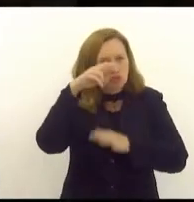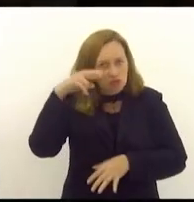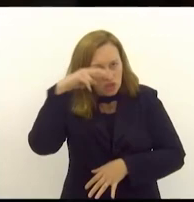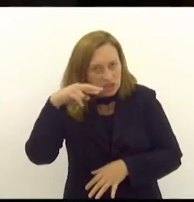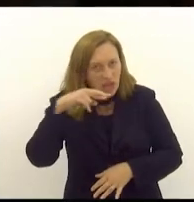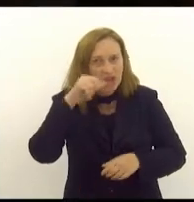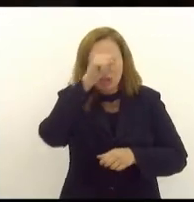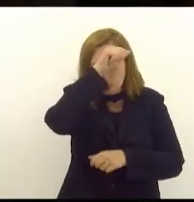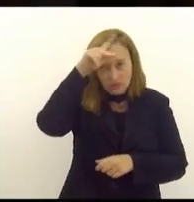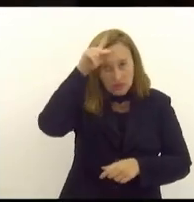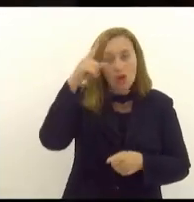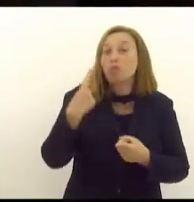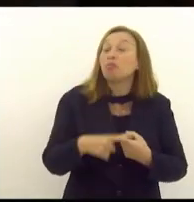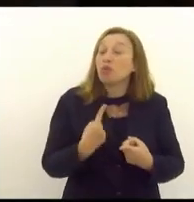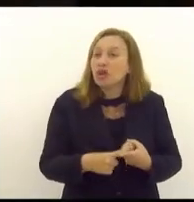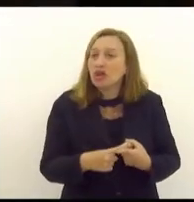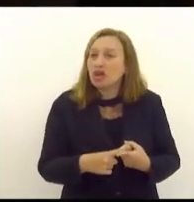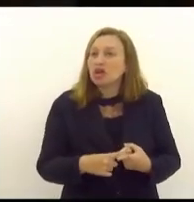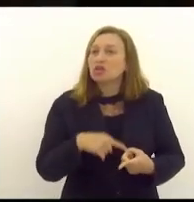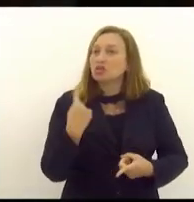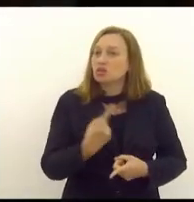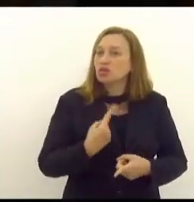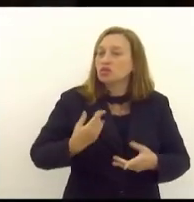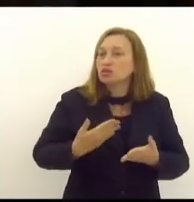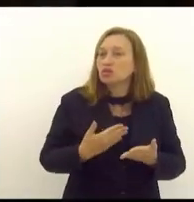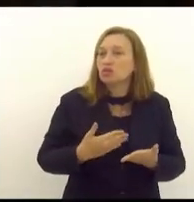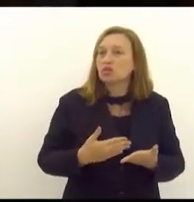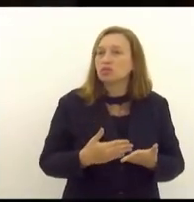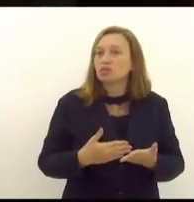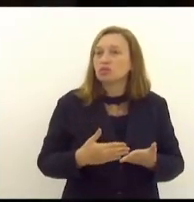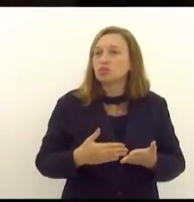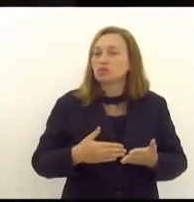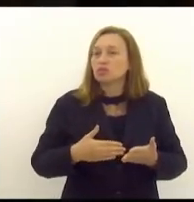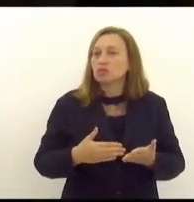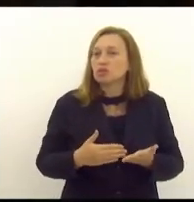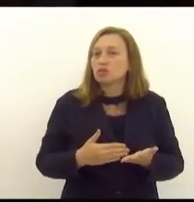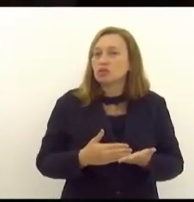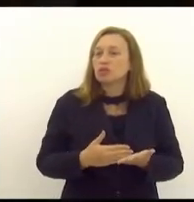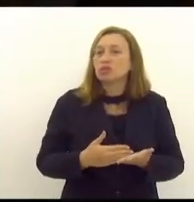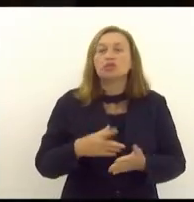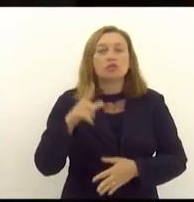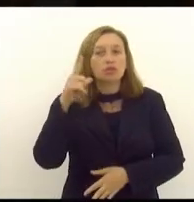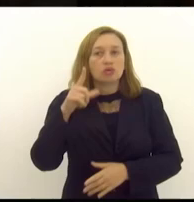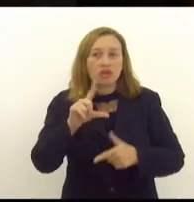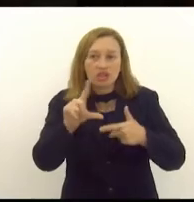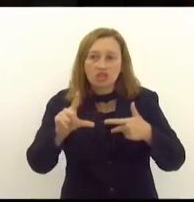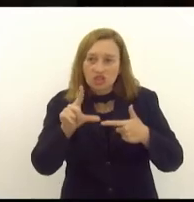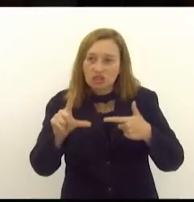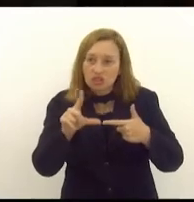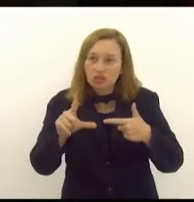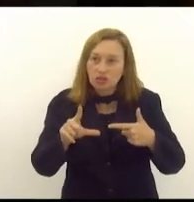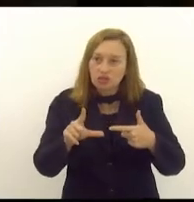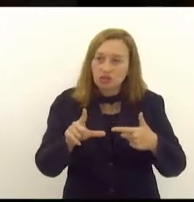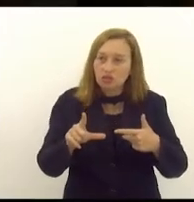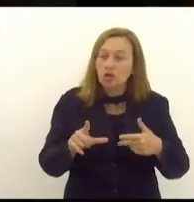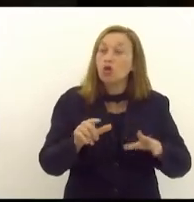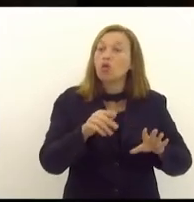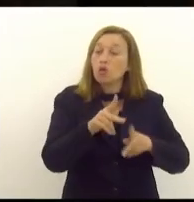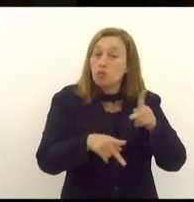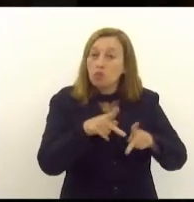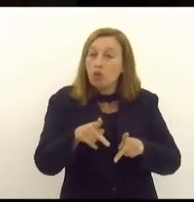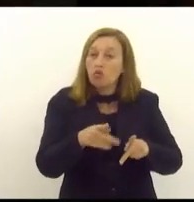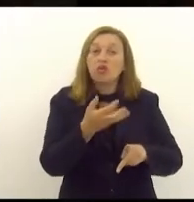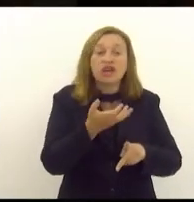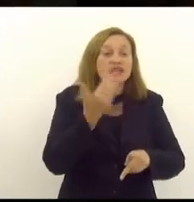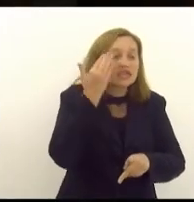as prefeituras porque nós somos a ponta do Legislativo população bate na sua no seu gabinete Rodrigo bate no seu bate